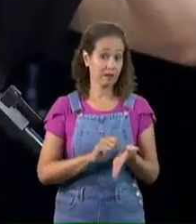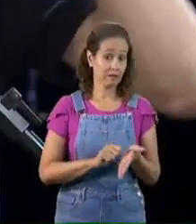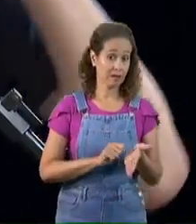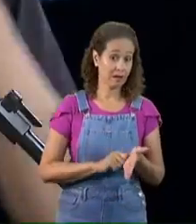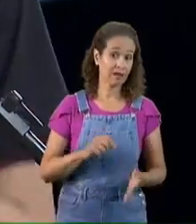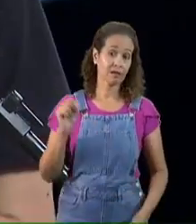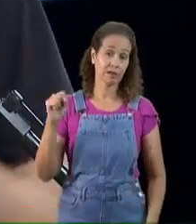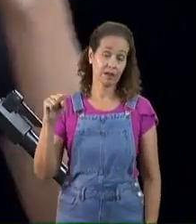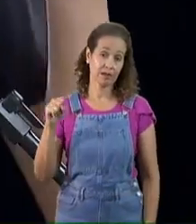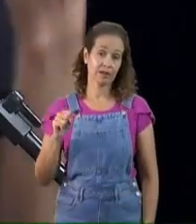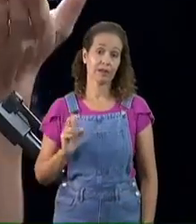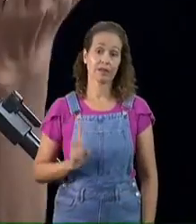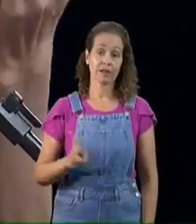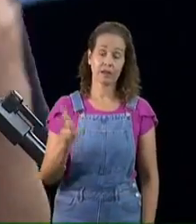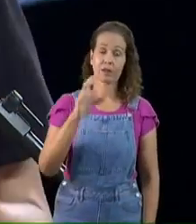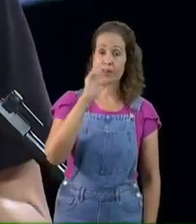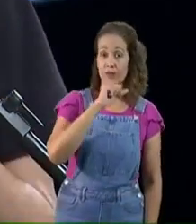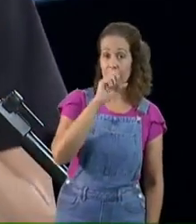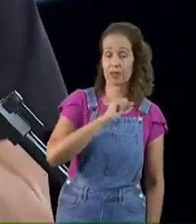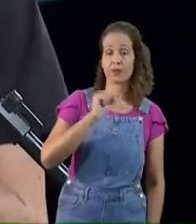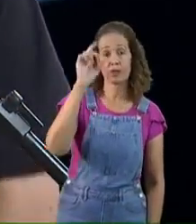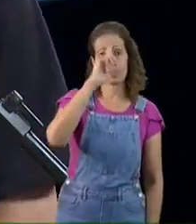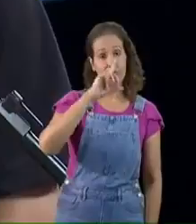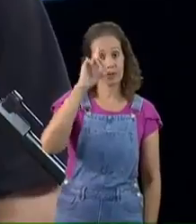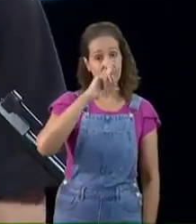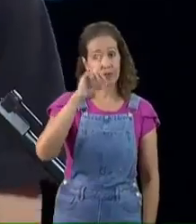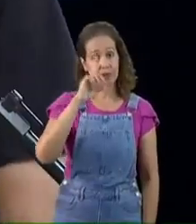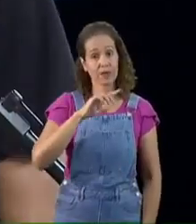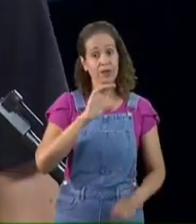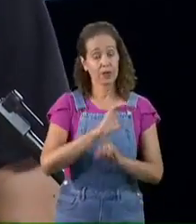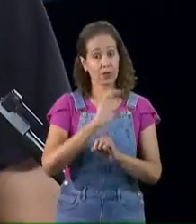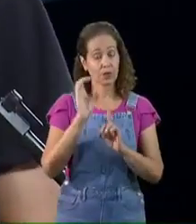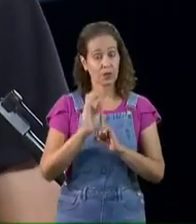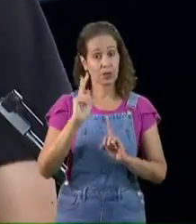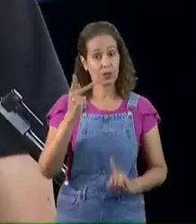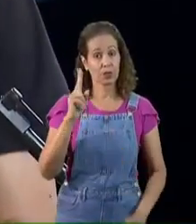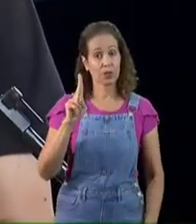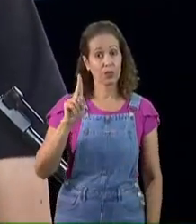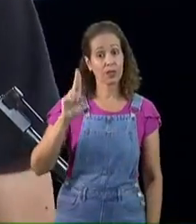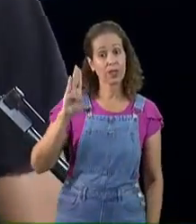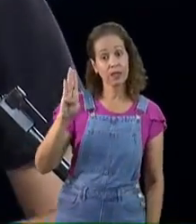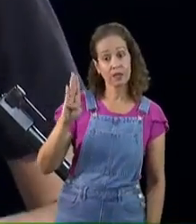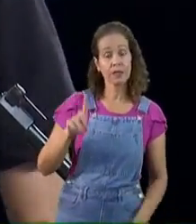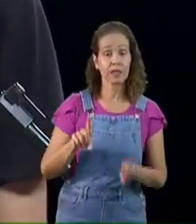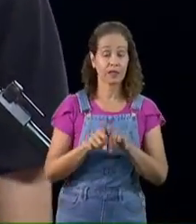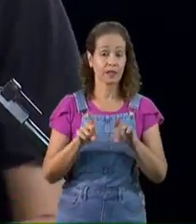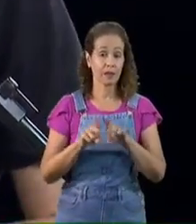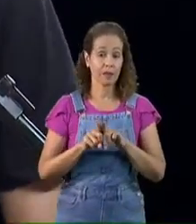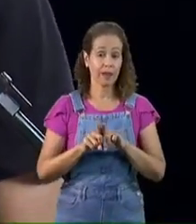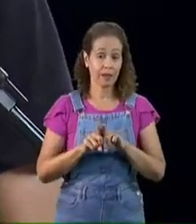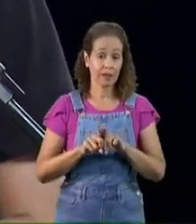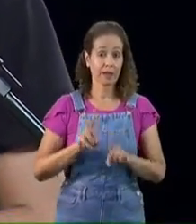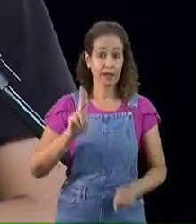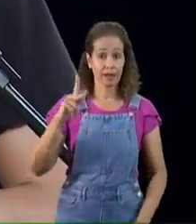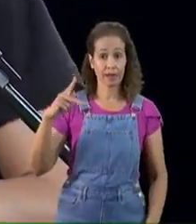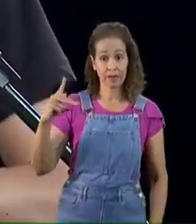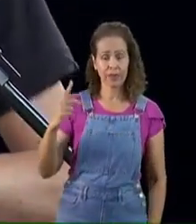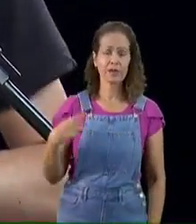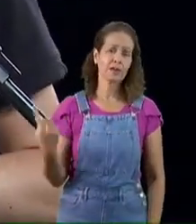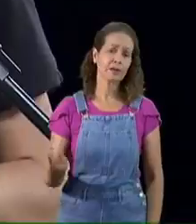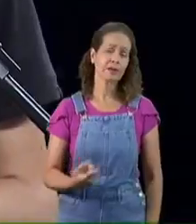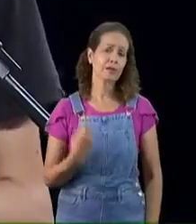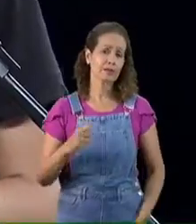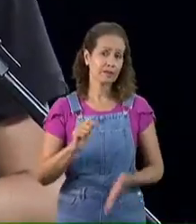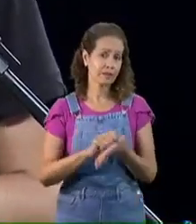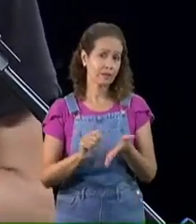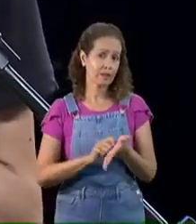pote todos os sábados e nos domingos no culto do Hub e no culto do Up. E a gente escreve motivos pelos quais a gente é grato. E